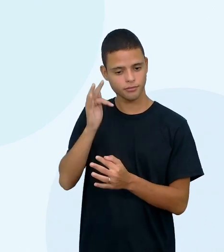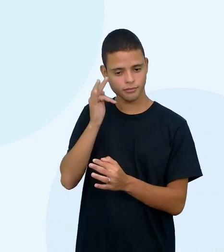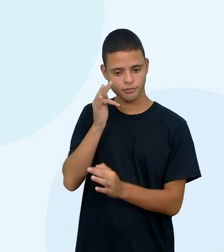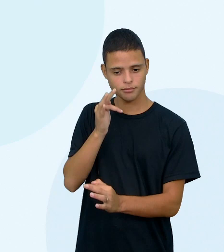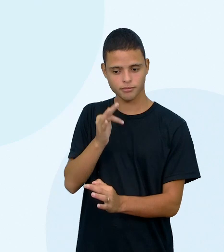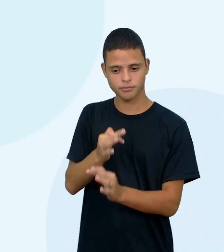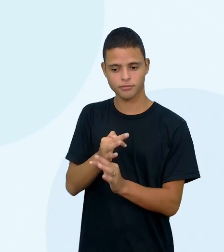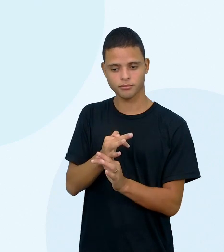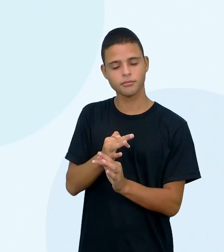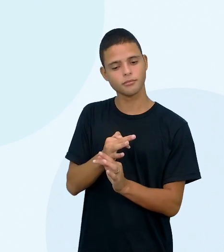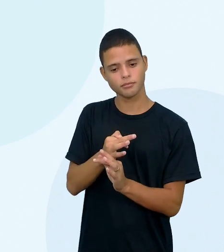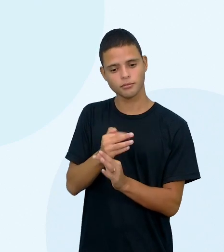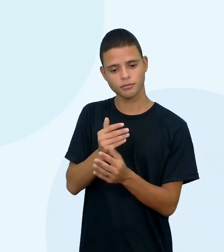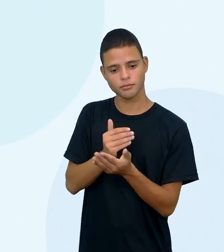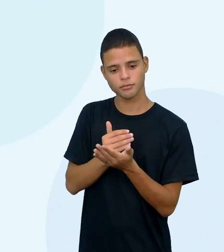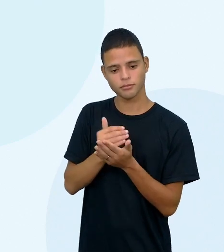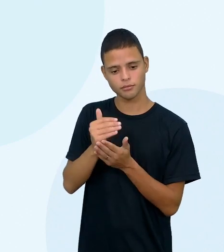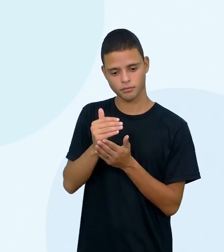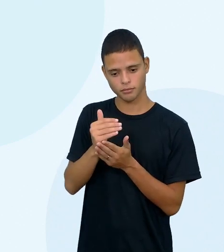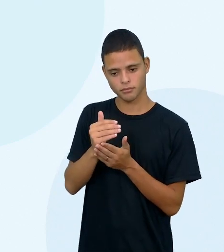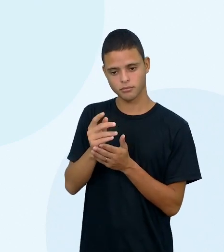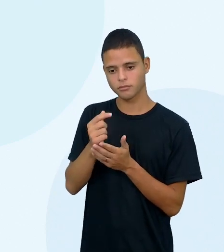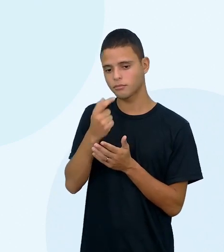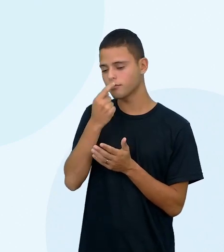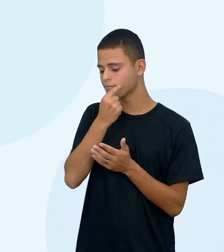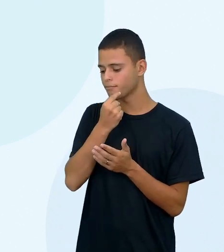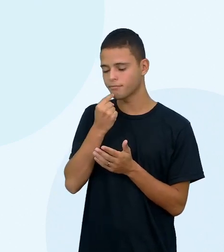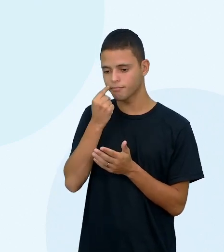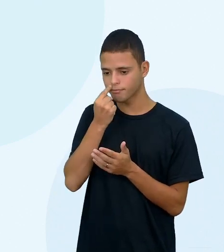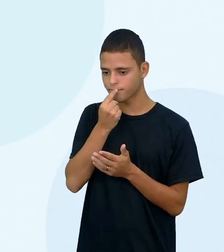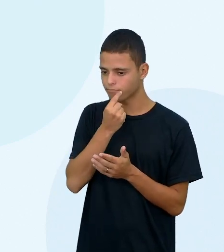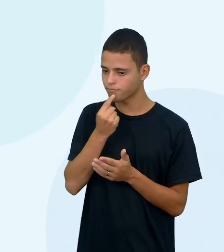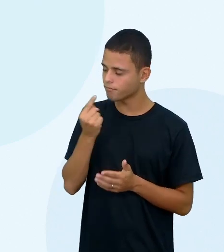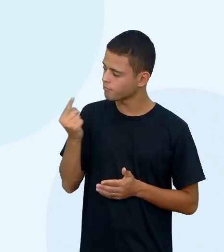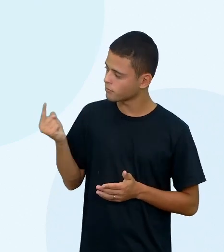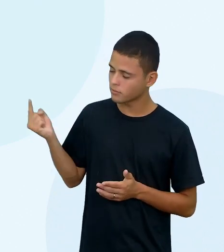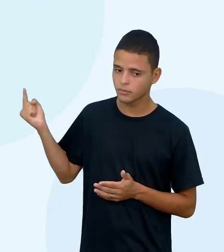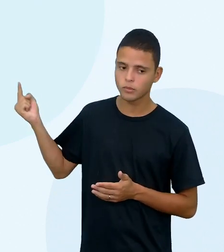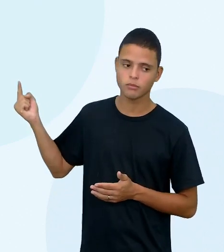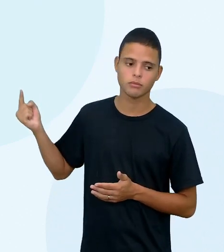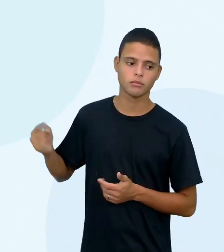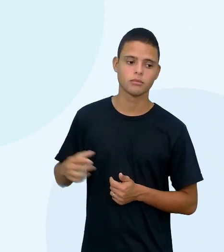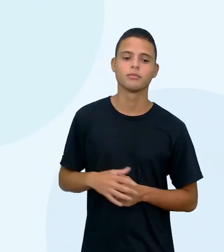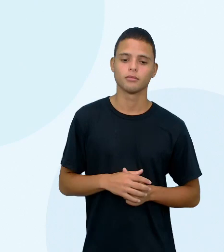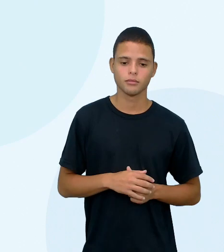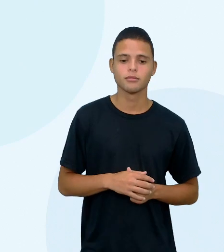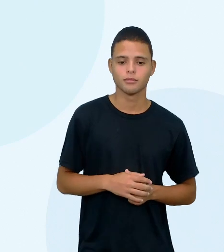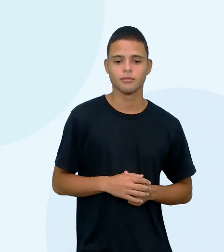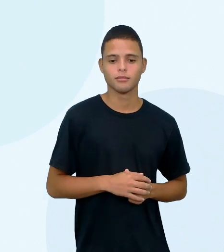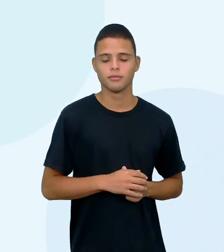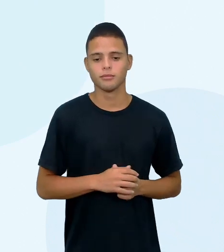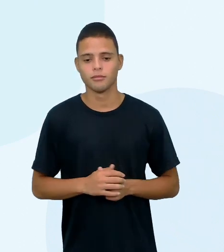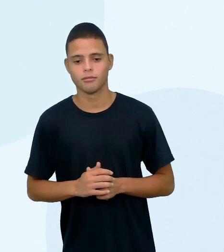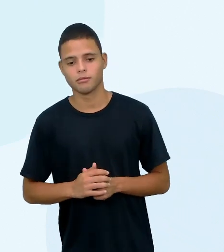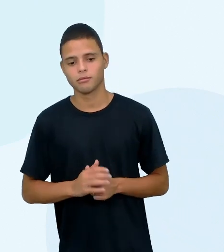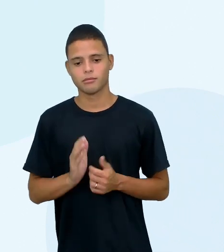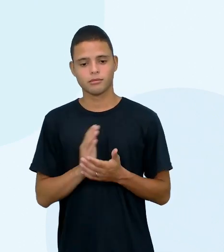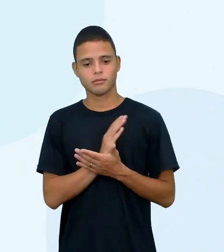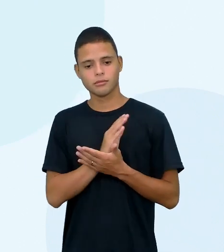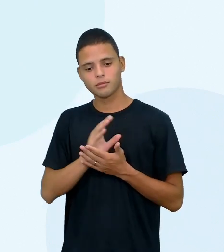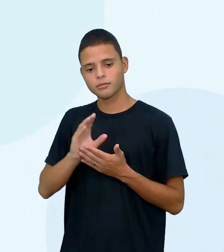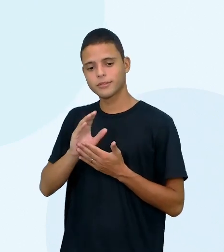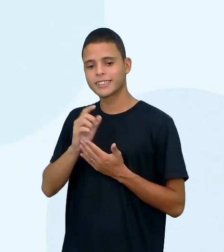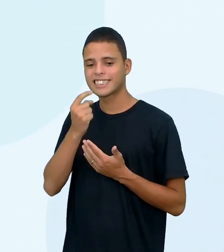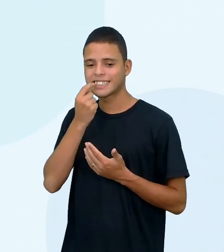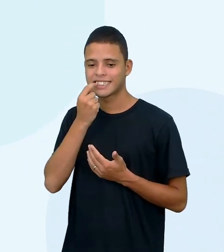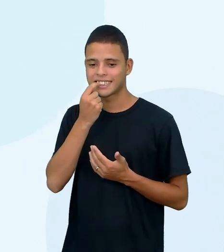físicos, eles se iniciam lá na nossa boca. Tá aparecendo aí para vocês, né? A nossa boca com os dentes e